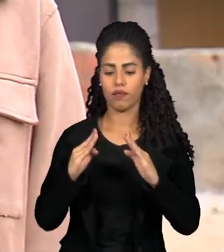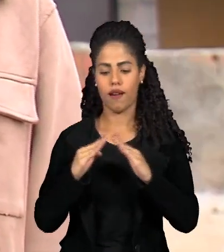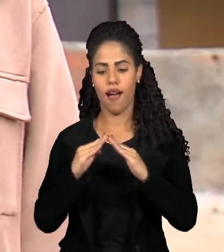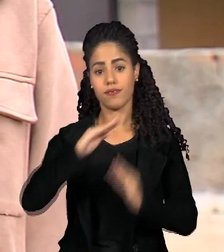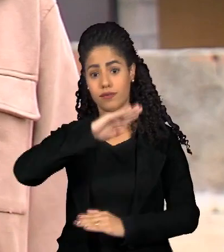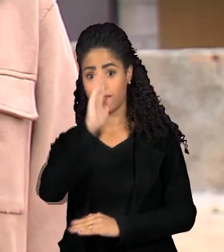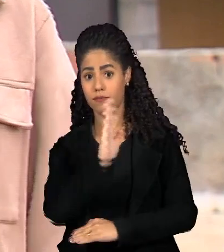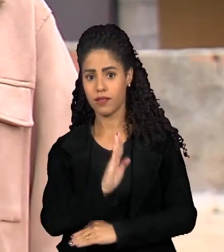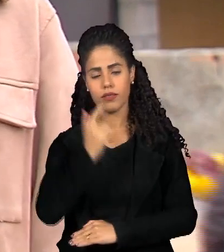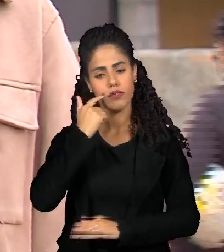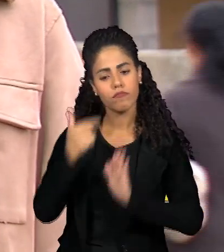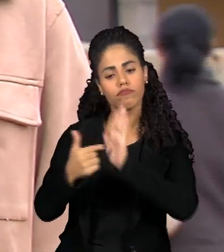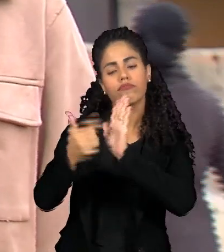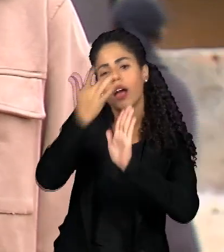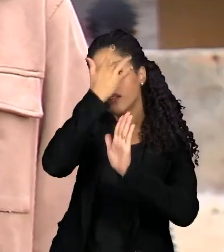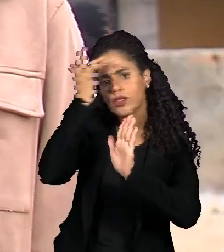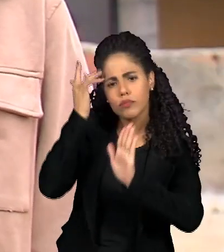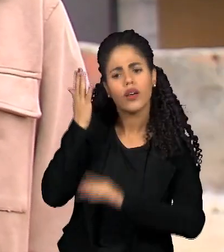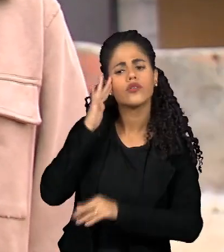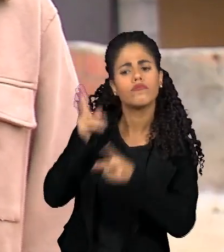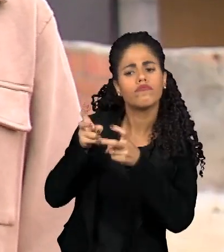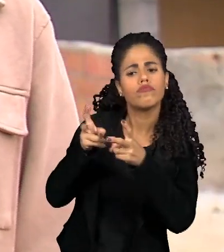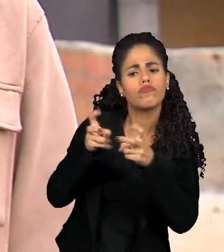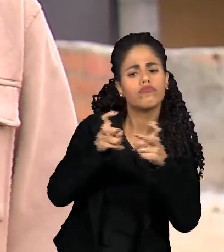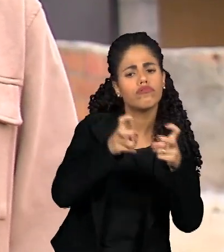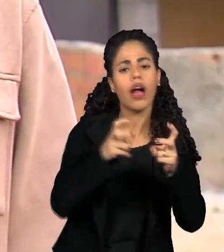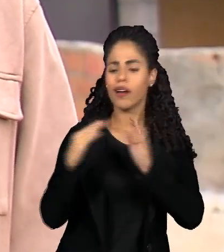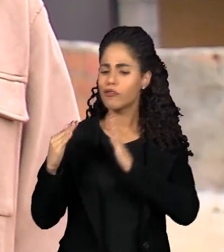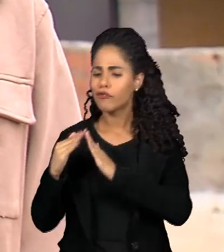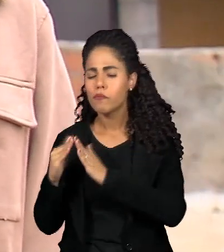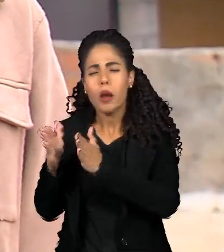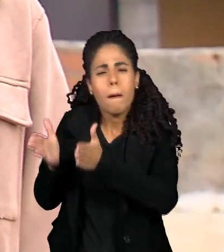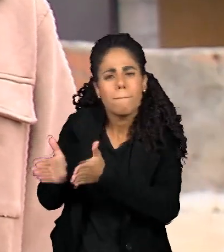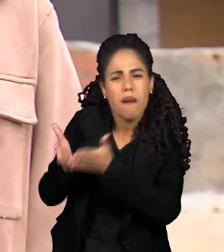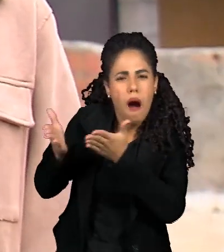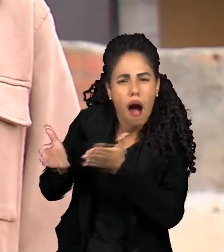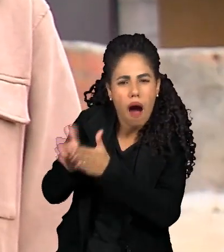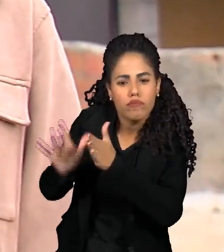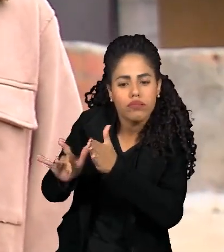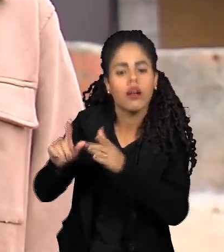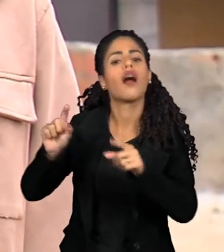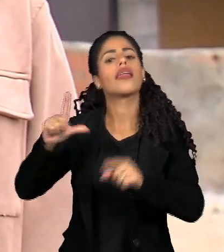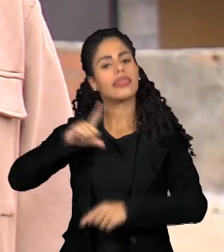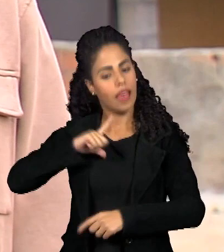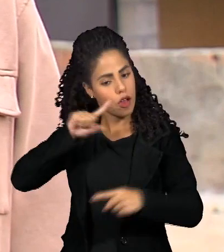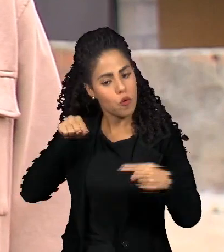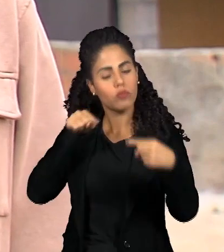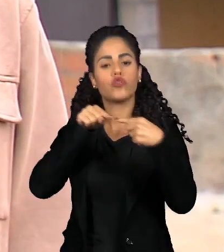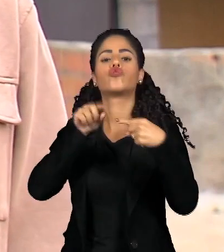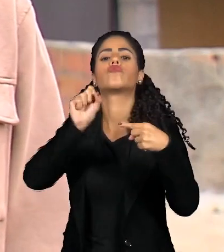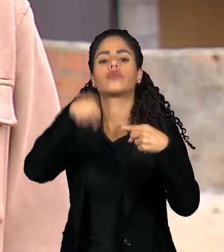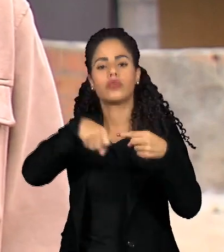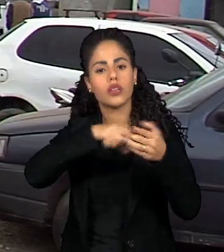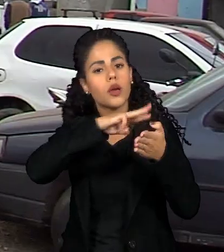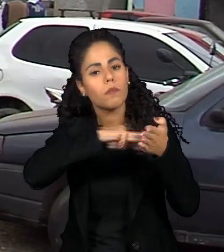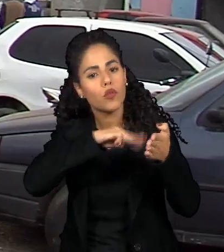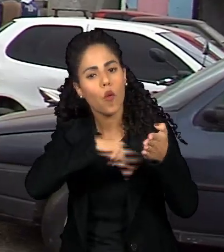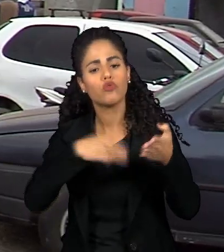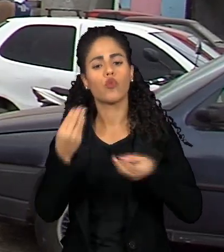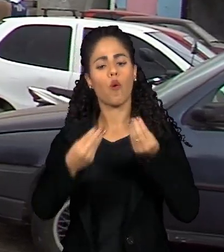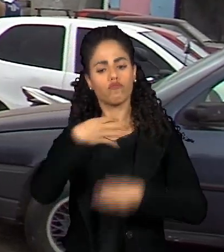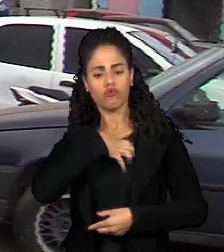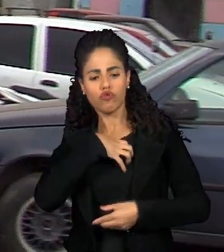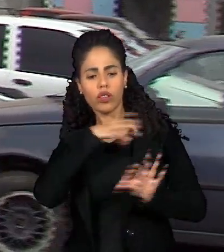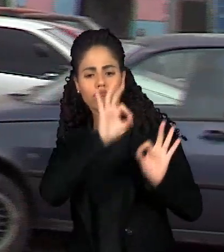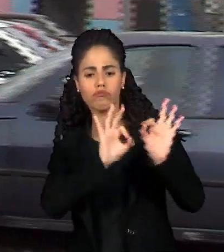moradias as famílias que a gente entende como mais vulneráveis. É claro, isso tem um critério objetivo, a gente tem uma metodologia com a Fundação Getúlio Vargas, onde a